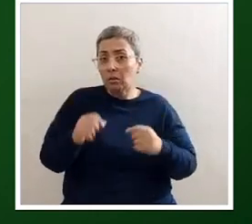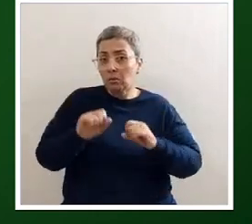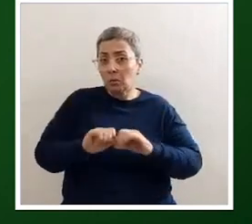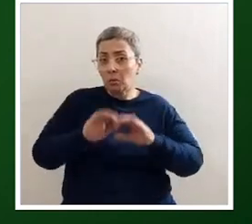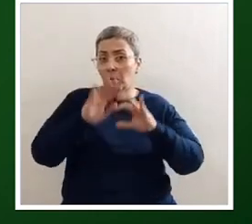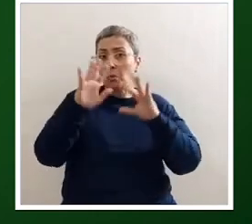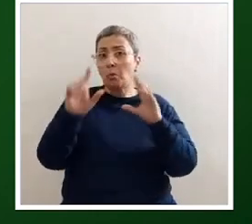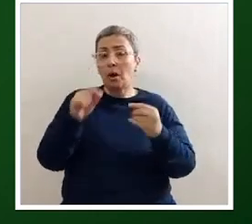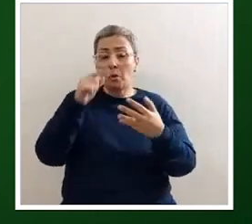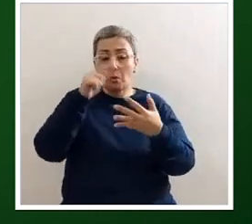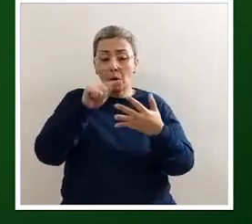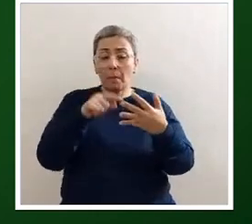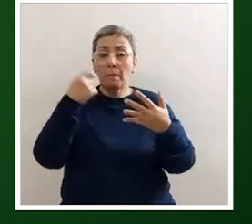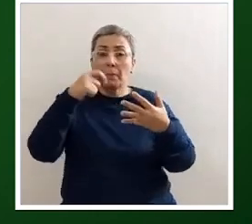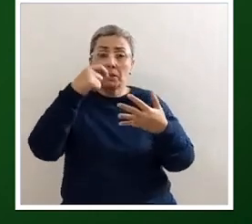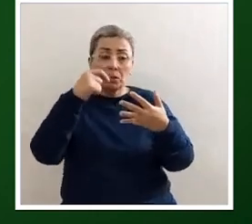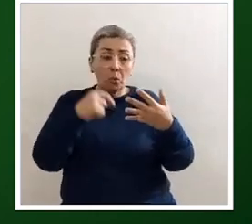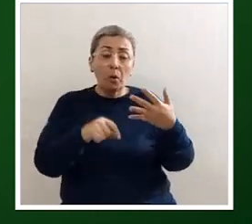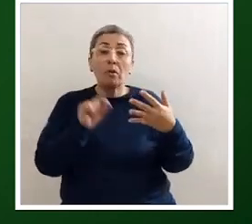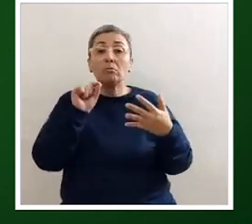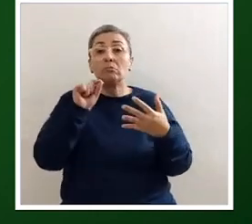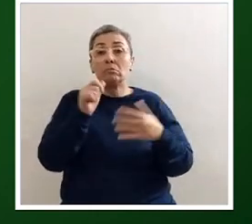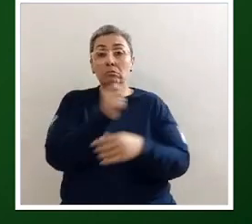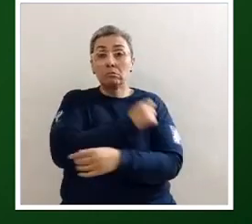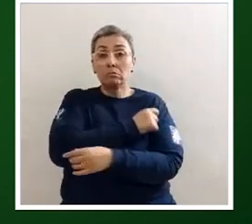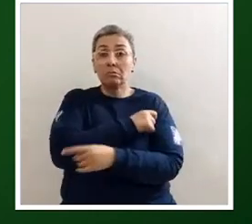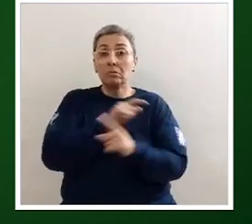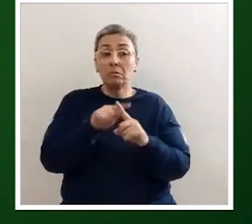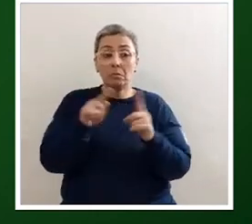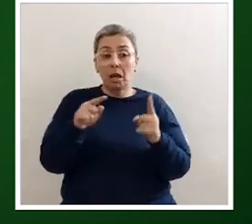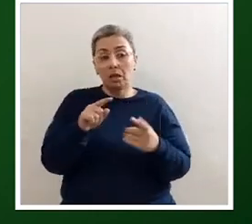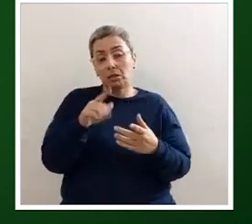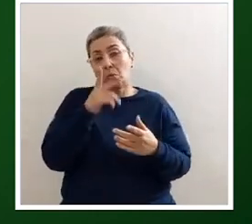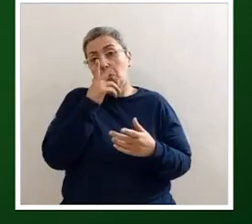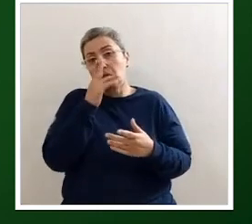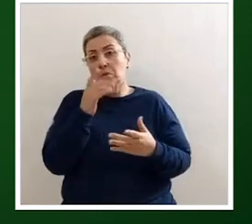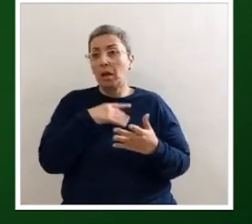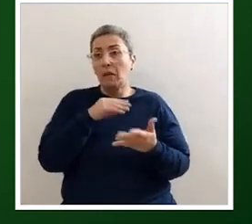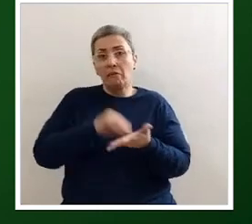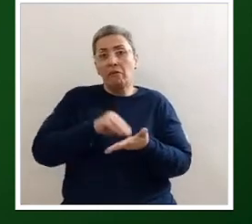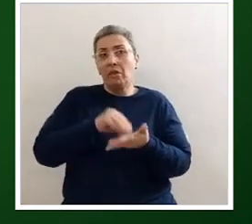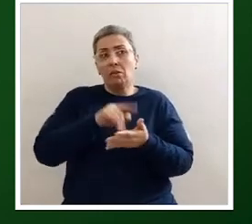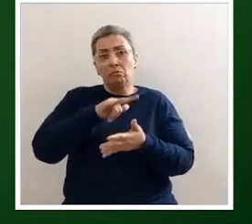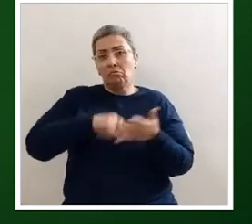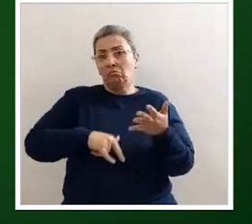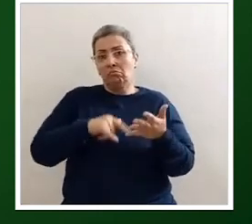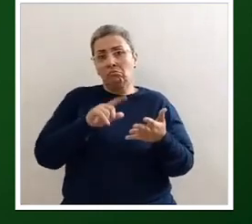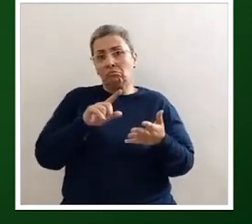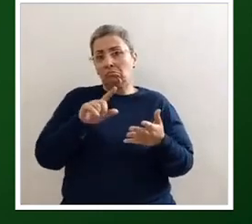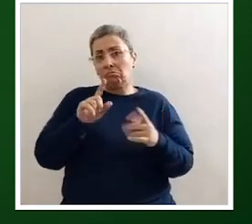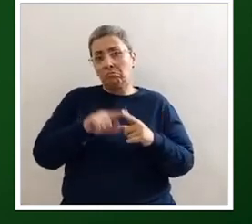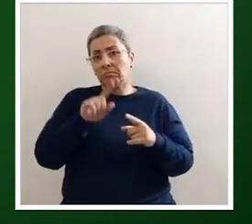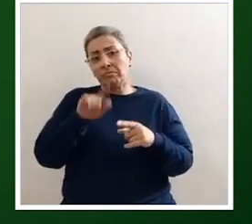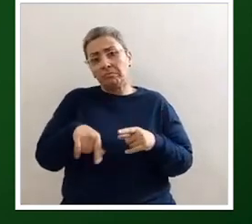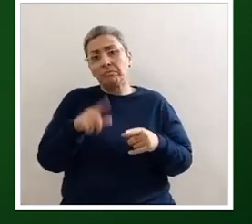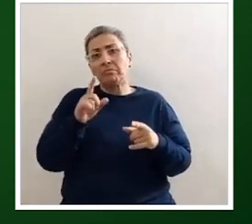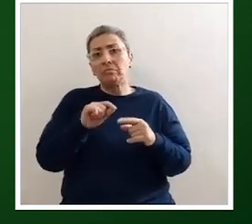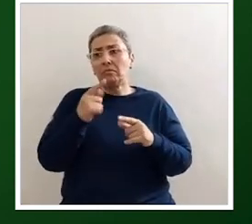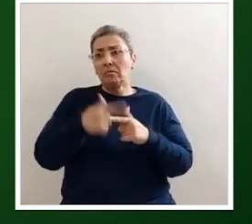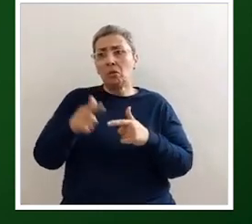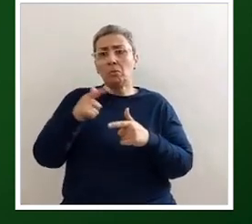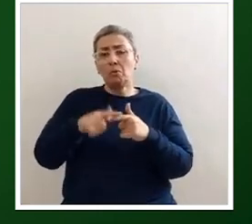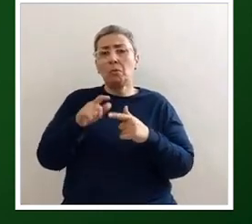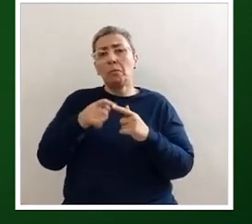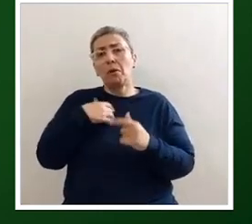Quais as necessidades do aluno mas eu não acredito que a falta do laudo seja o problema